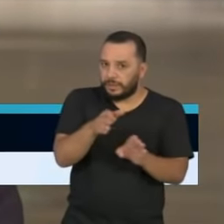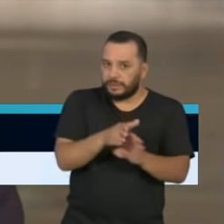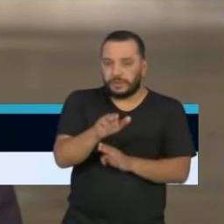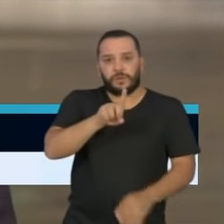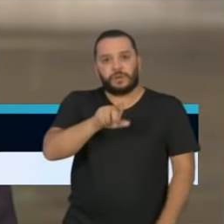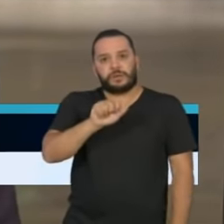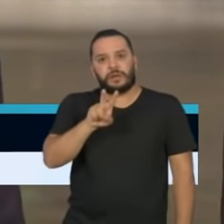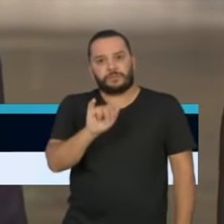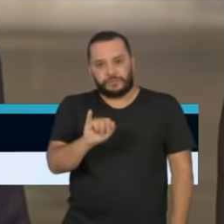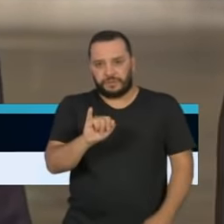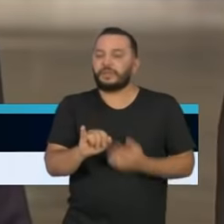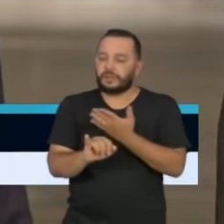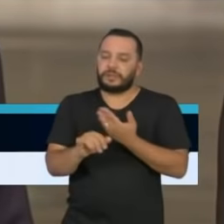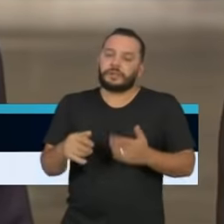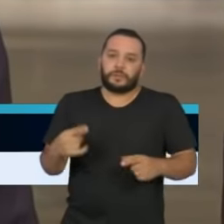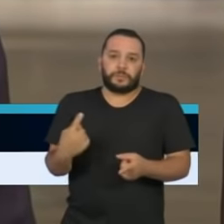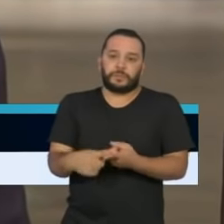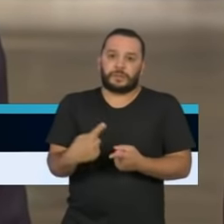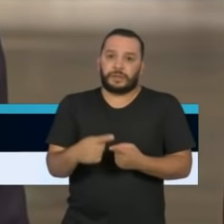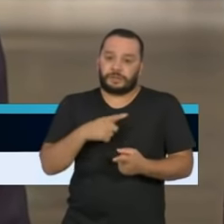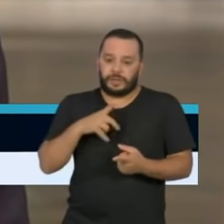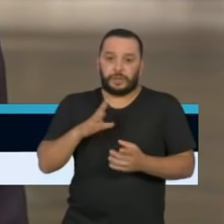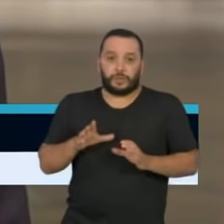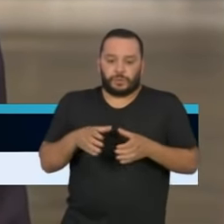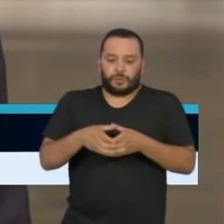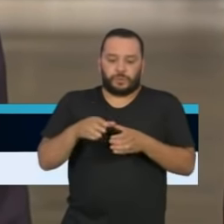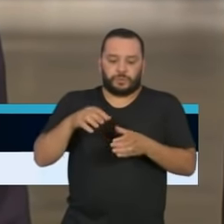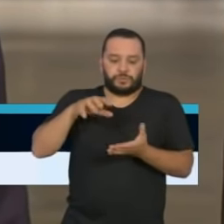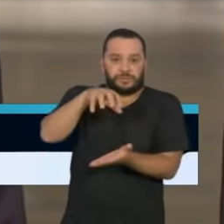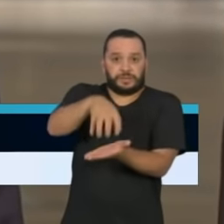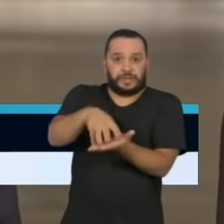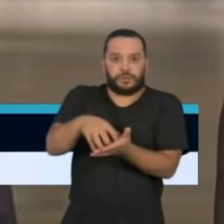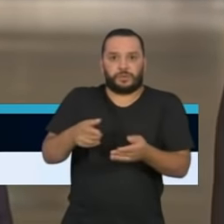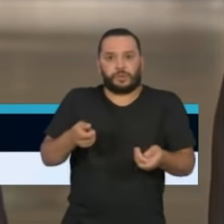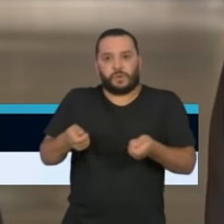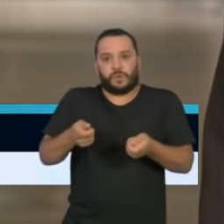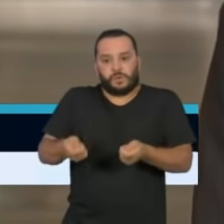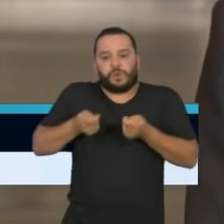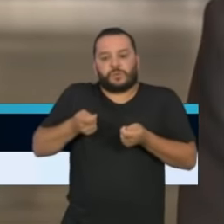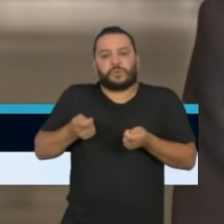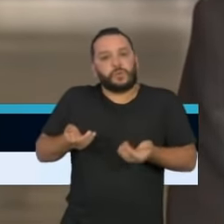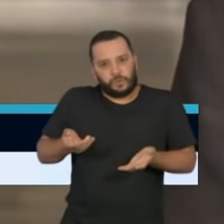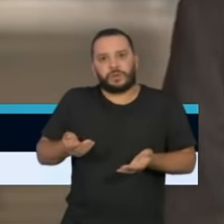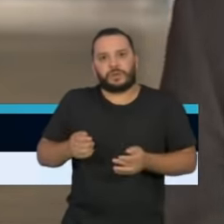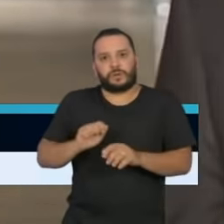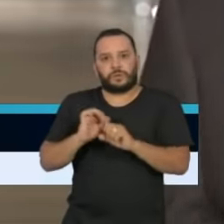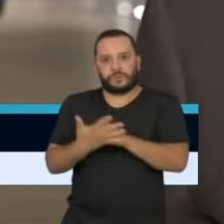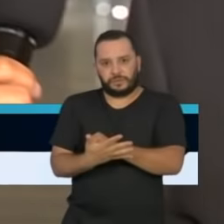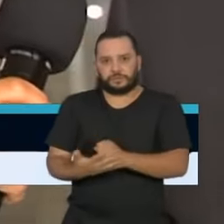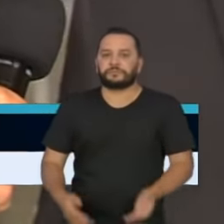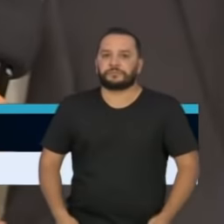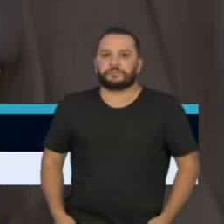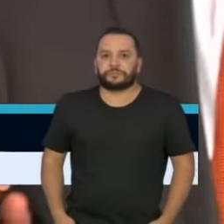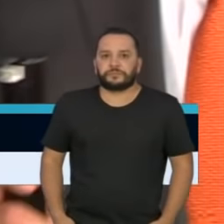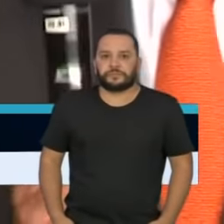Wipp, em nome deste comitê denominado Centro de Contingência. Ele passa a palavra nesse momento. Dr. Davi Wipp.